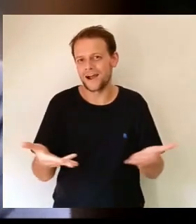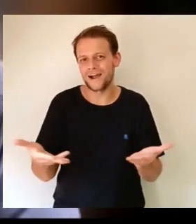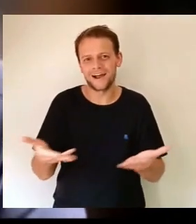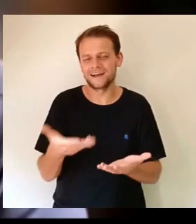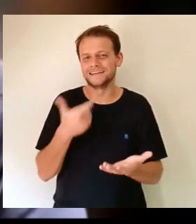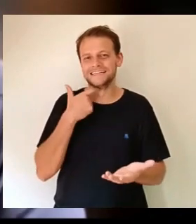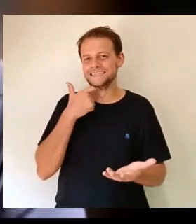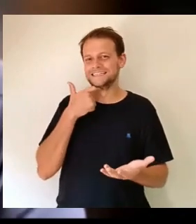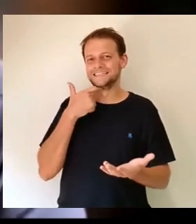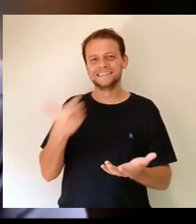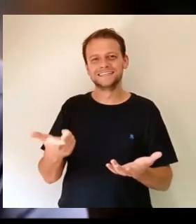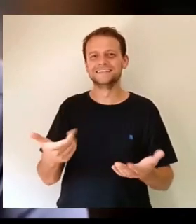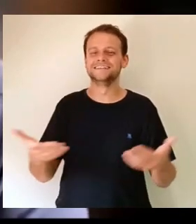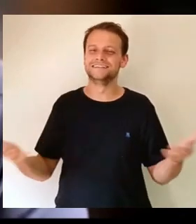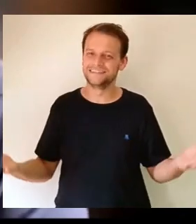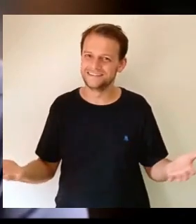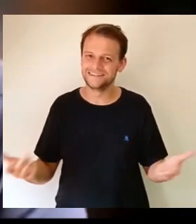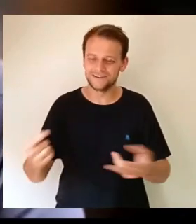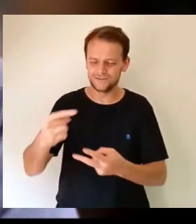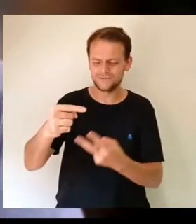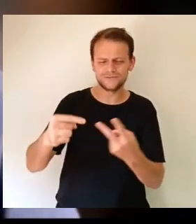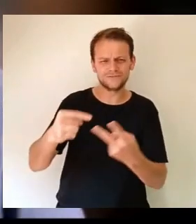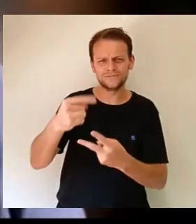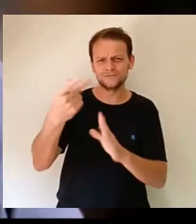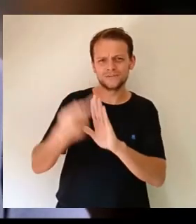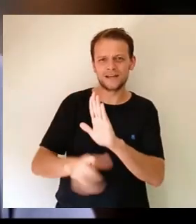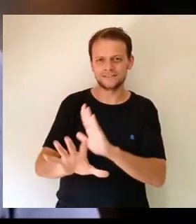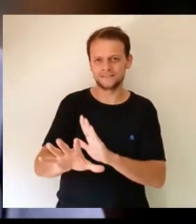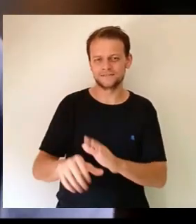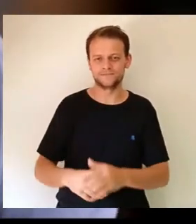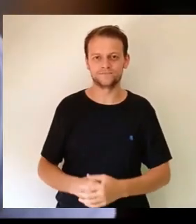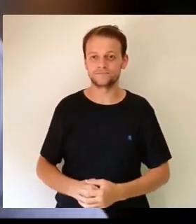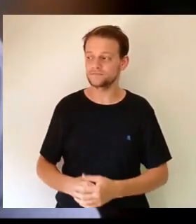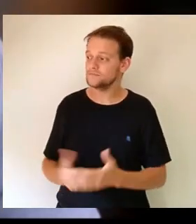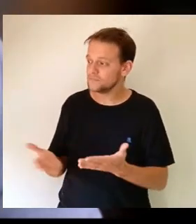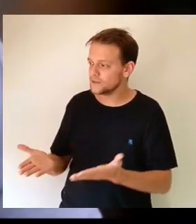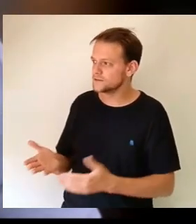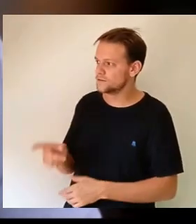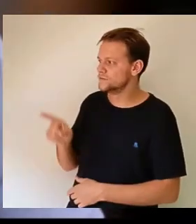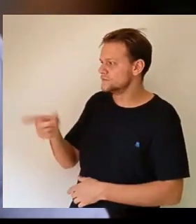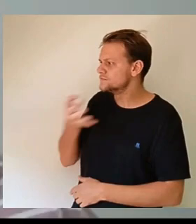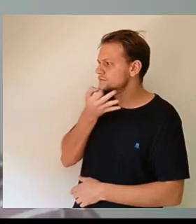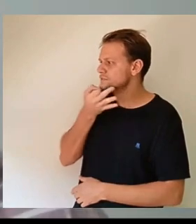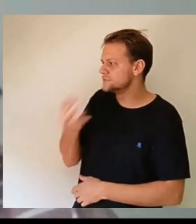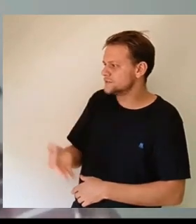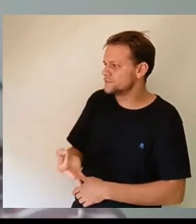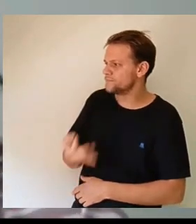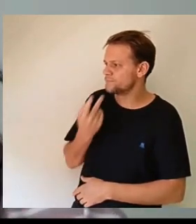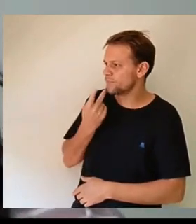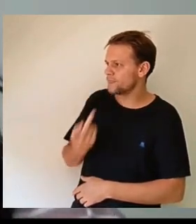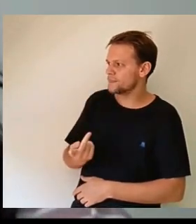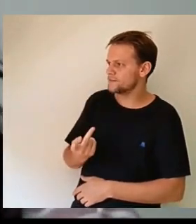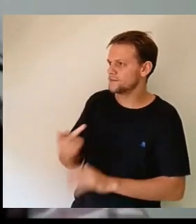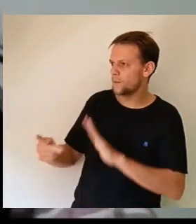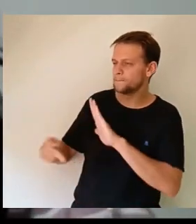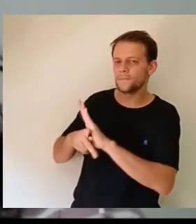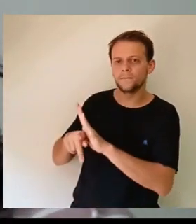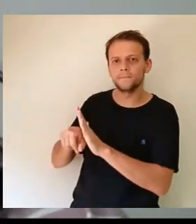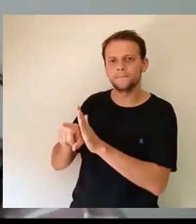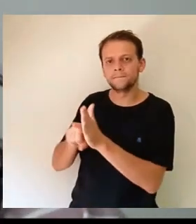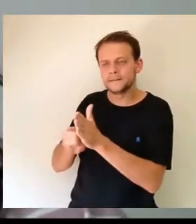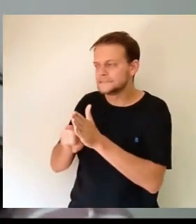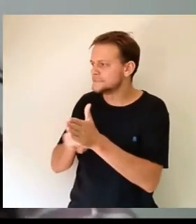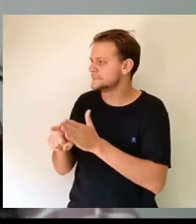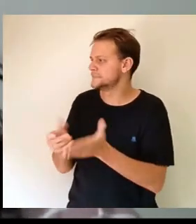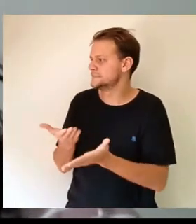que dar uma arrumada, porque está de um jeito difícil. Acho que são esses dois projetos, assim. E, Roger, você comenta muito sobre a